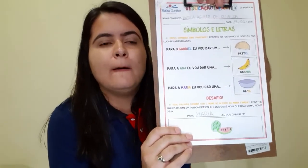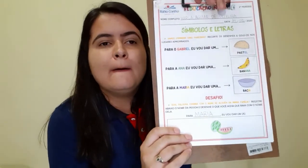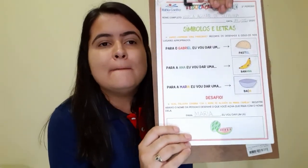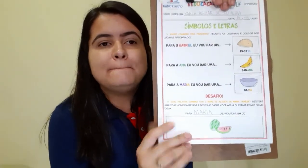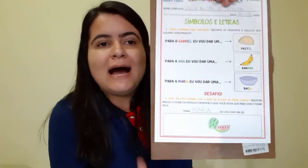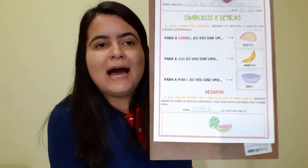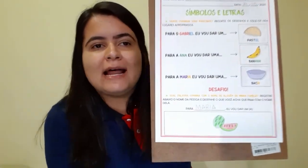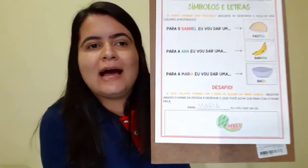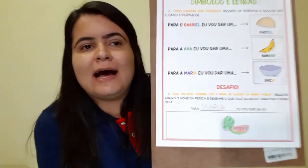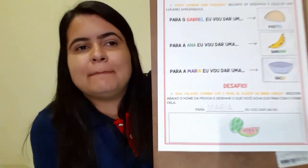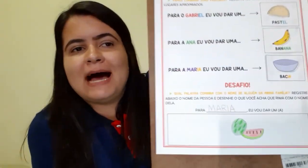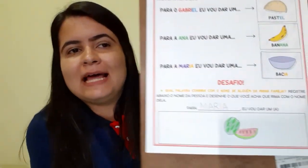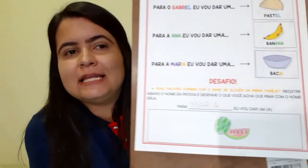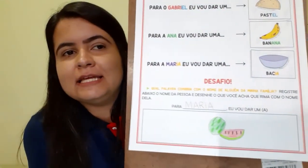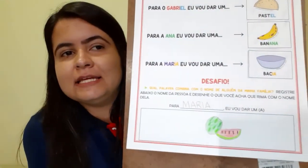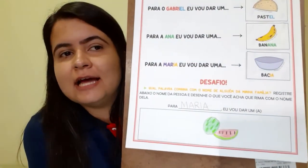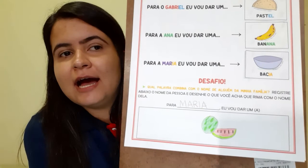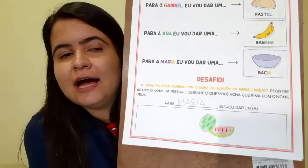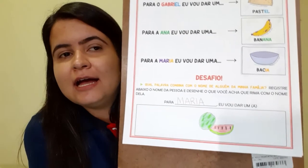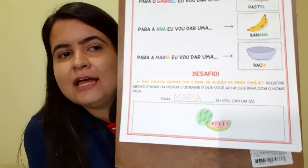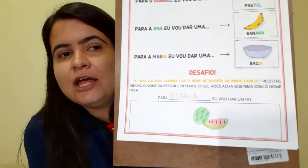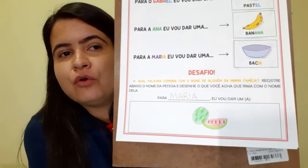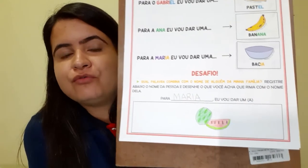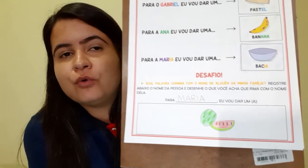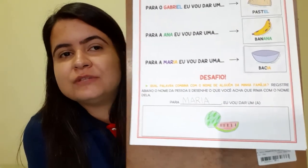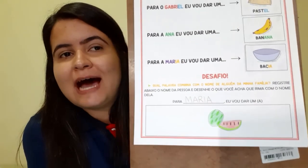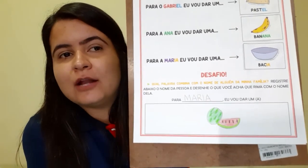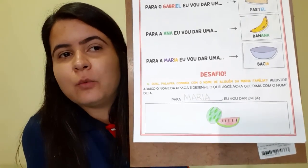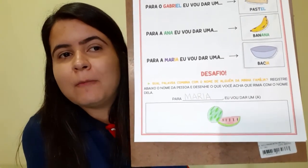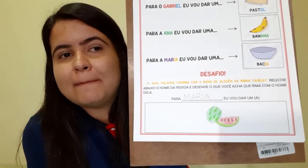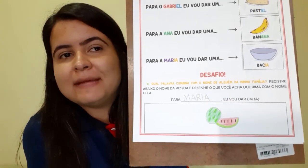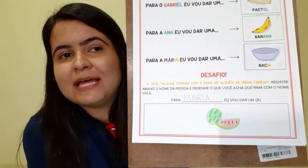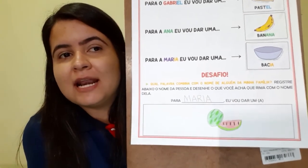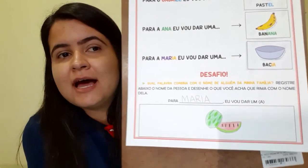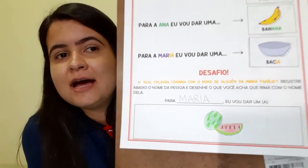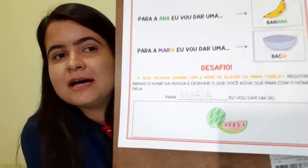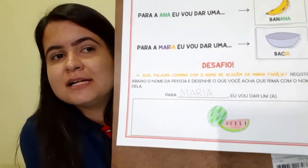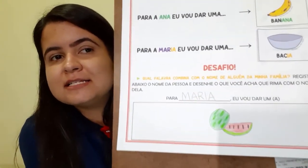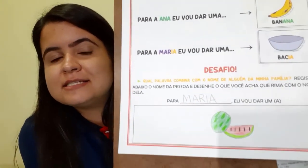ó. Para a Maria, eu vou dar uma